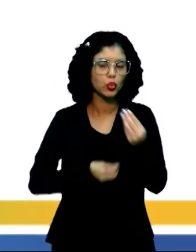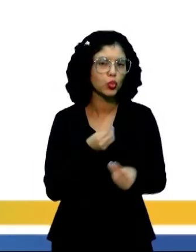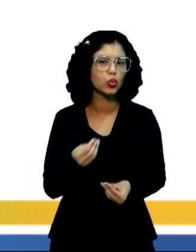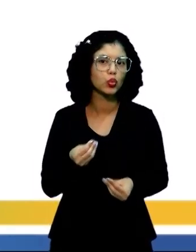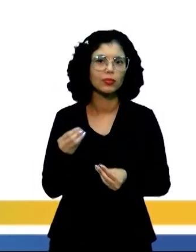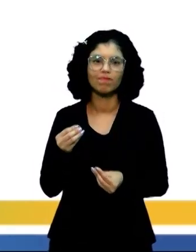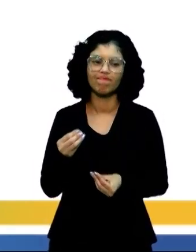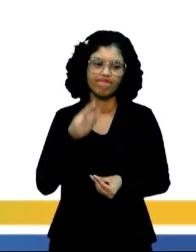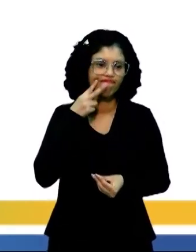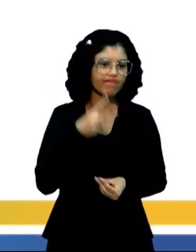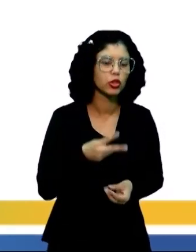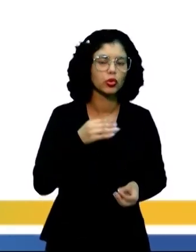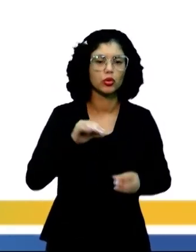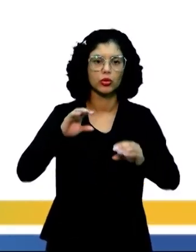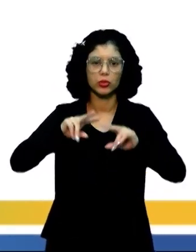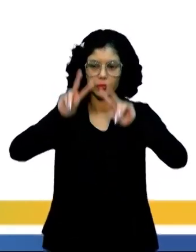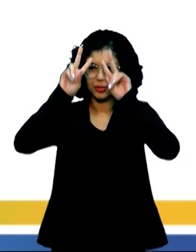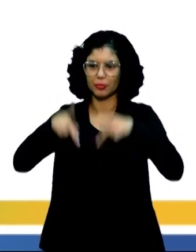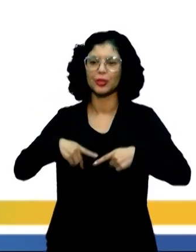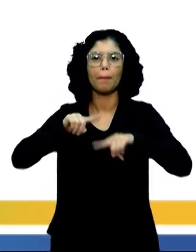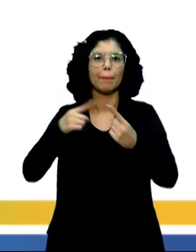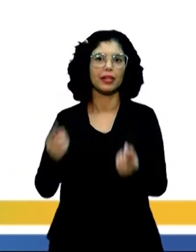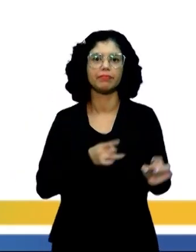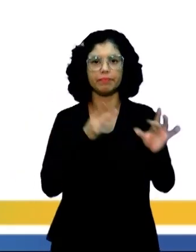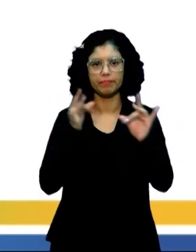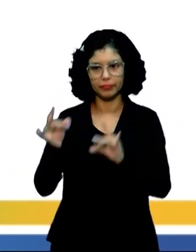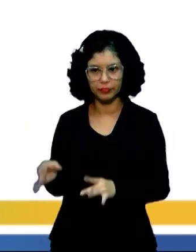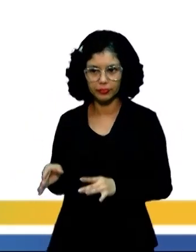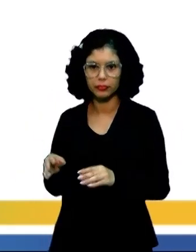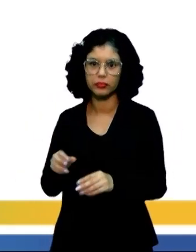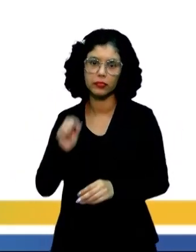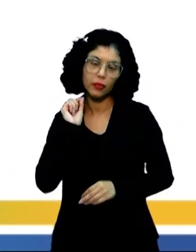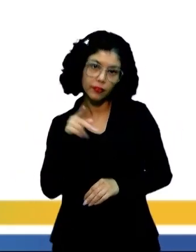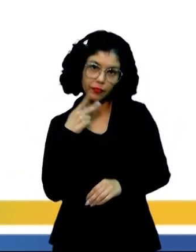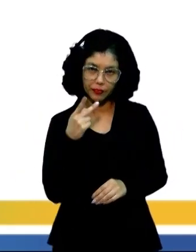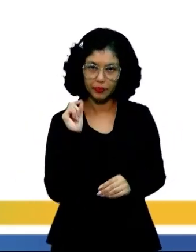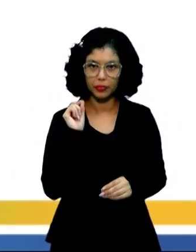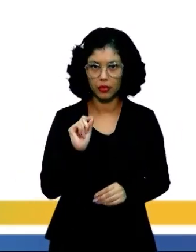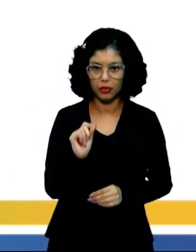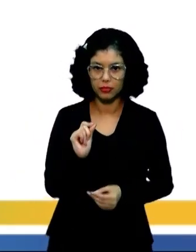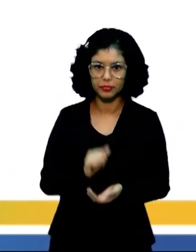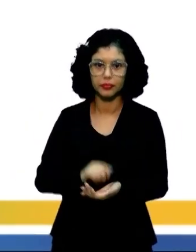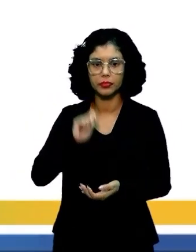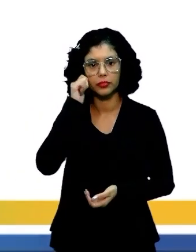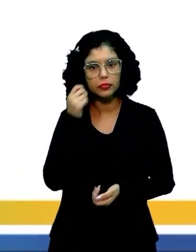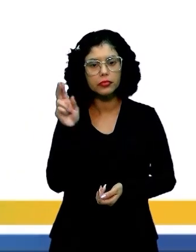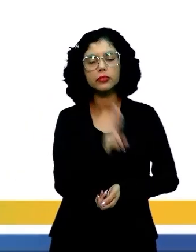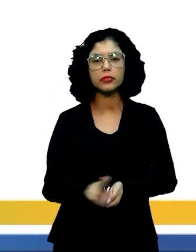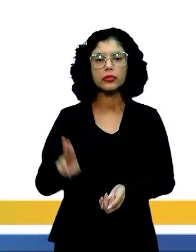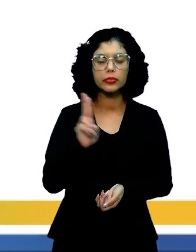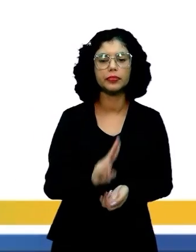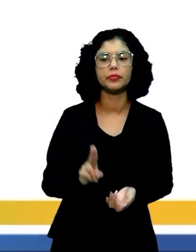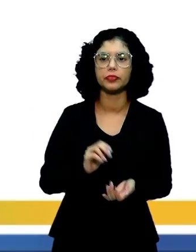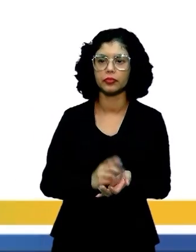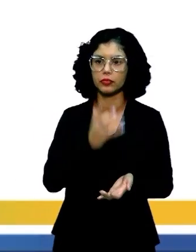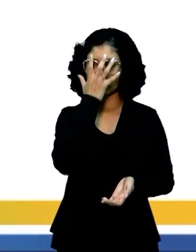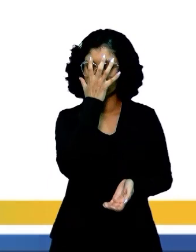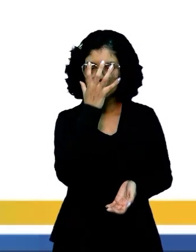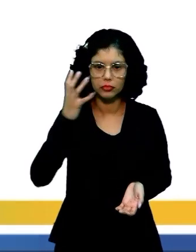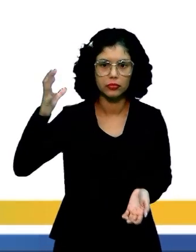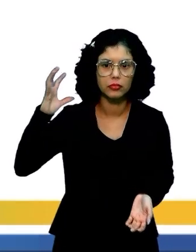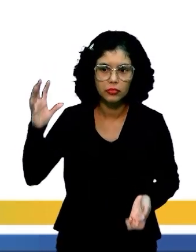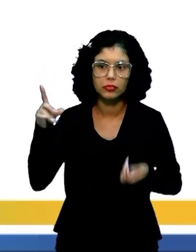seres humanos, mas como mercadorias. Então, o que é que ele diz assim? Que quando os negros usam essa máscara, ela